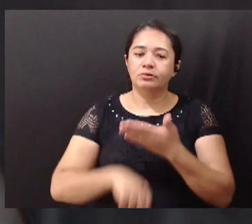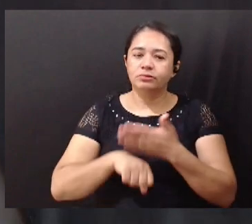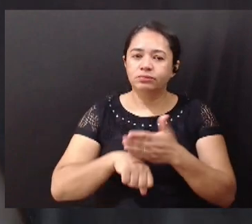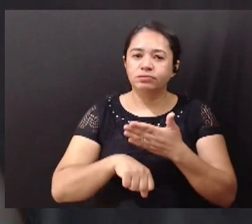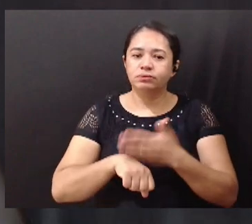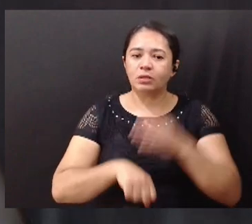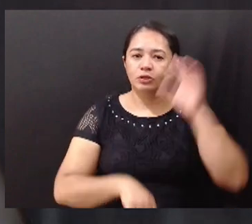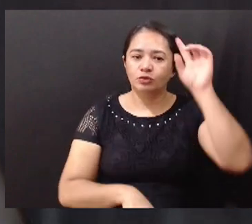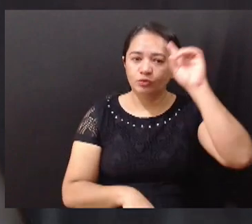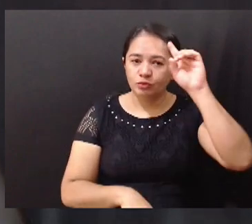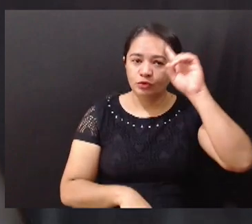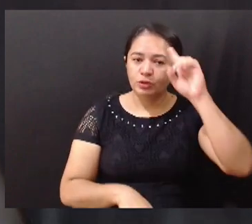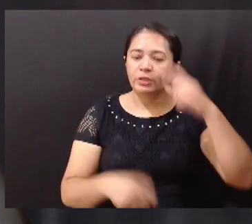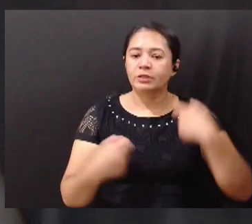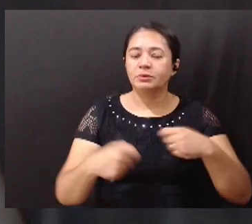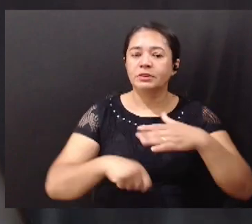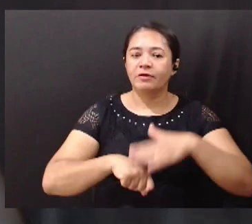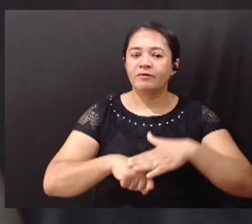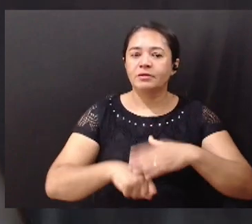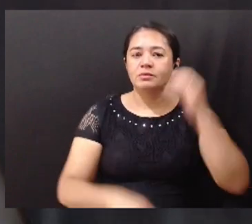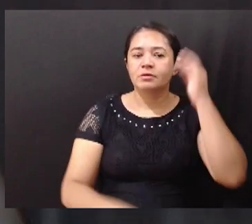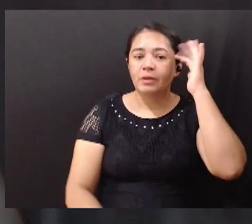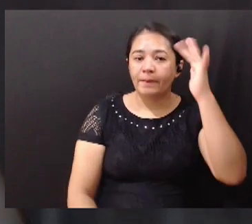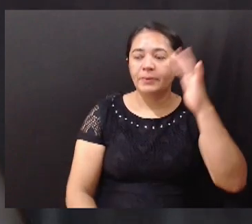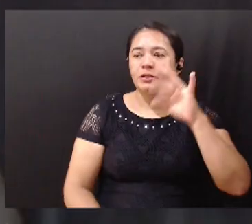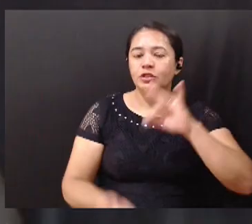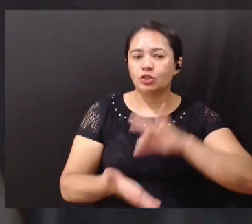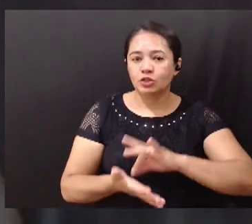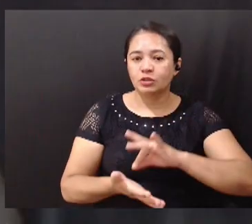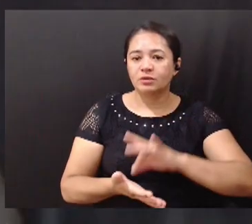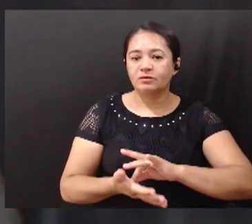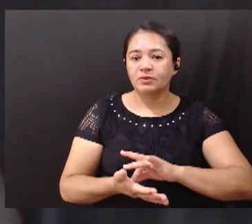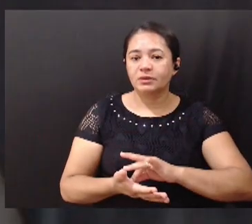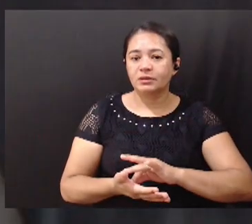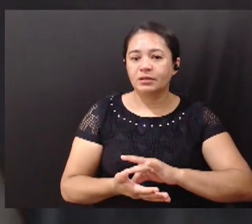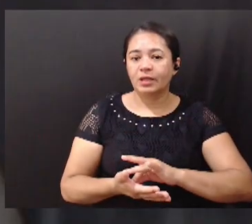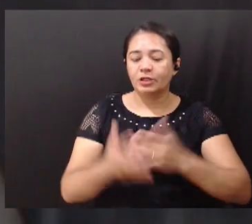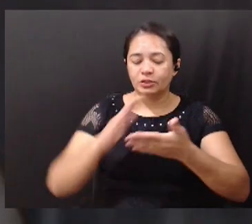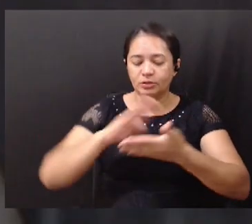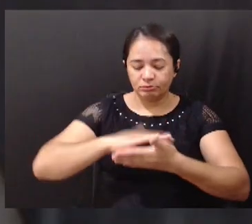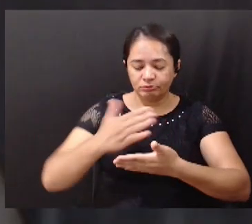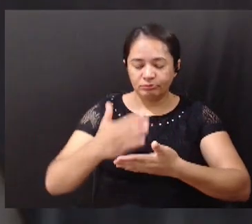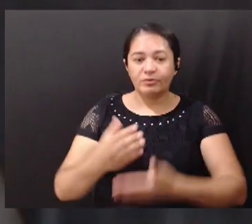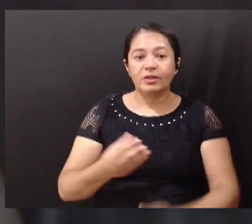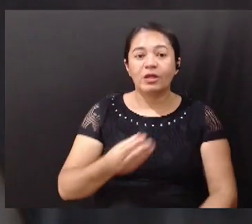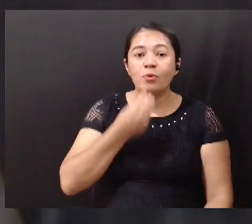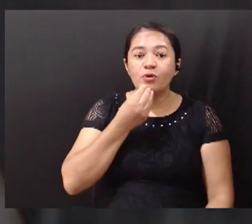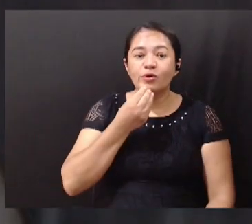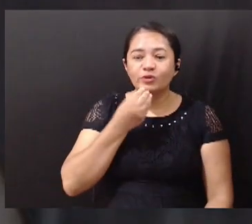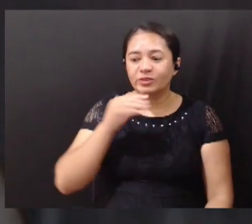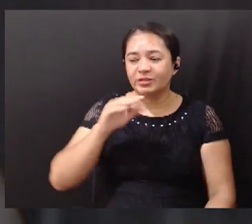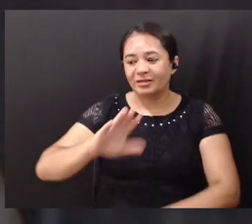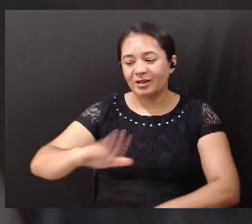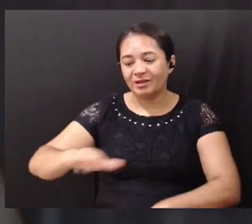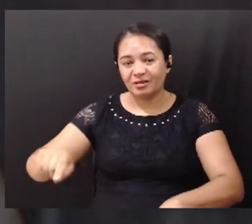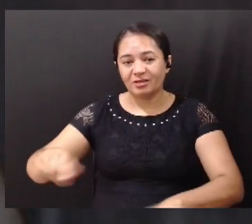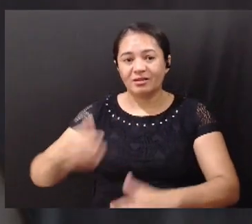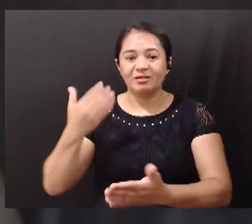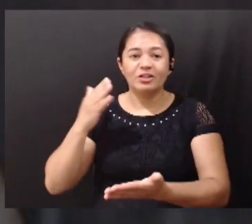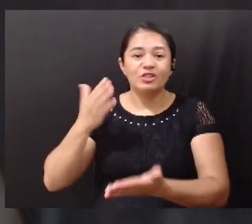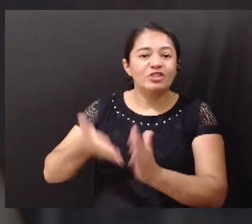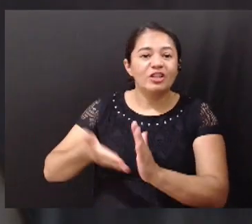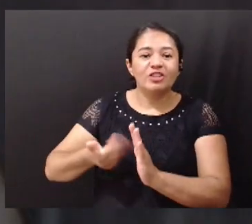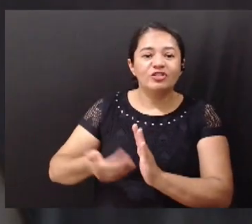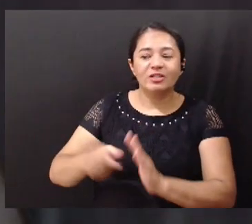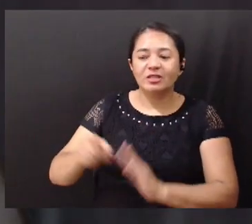fazer e pensar que, de fato, essa tela está tirando a oportunidade da criança de ganhar habilidades e de se desenvolver de